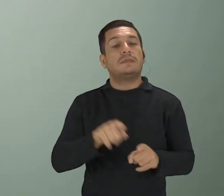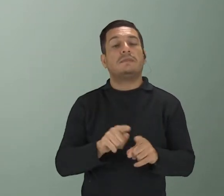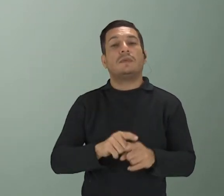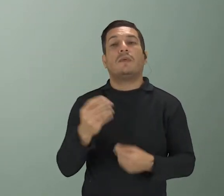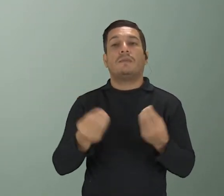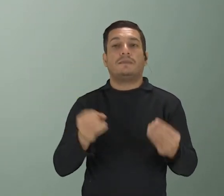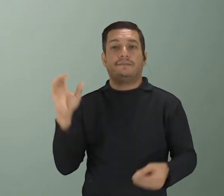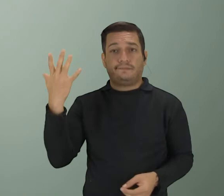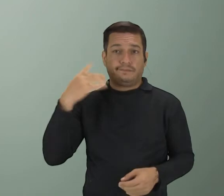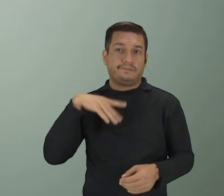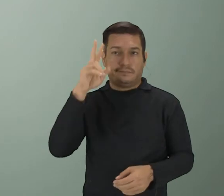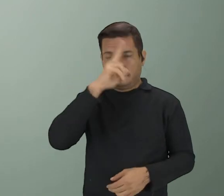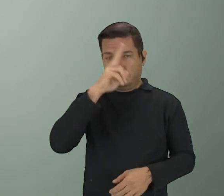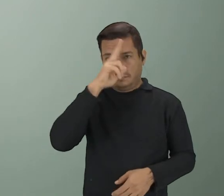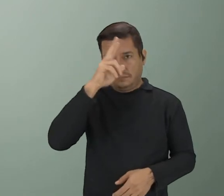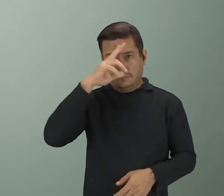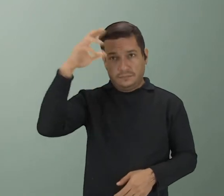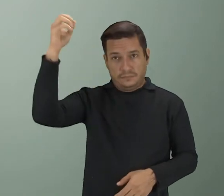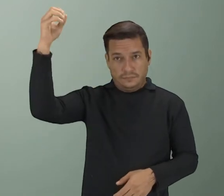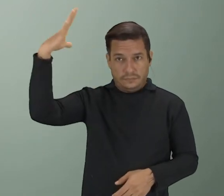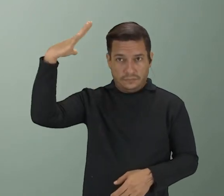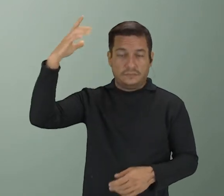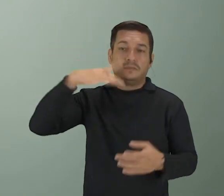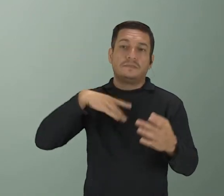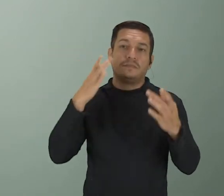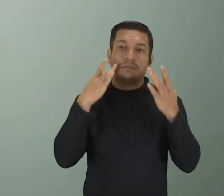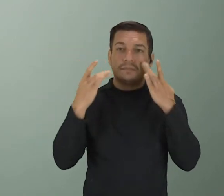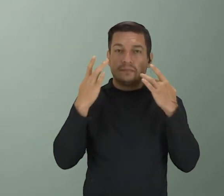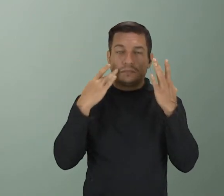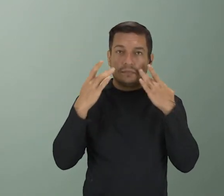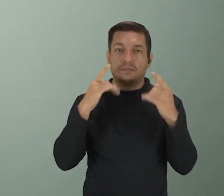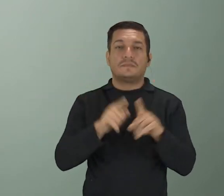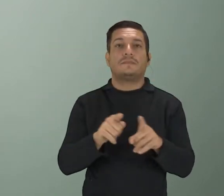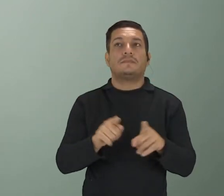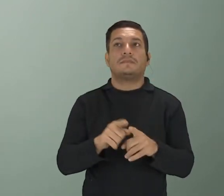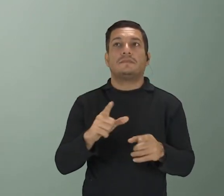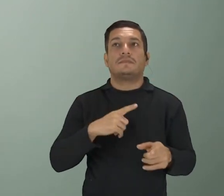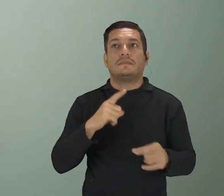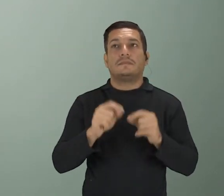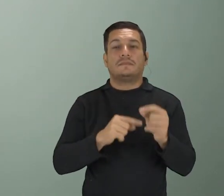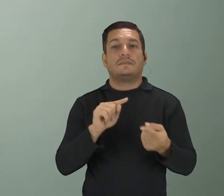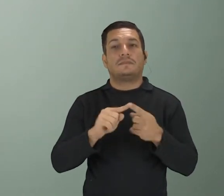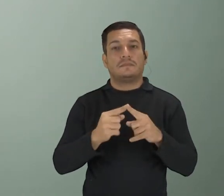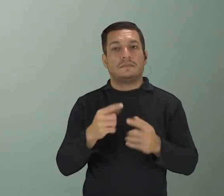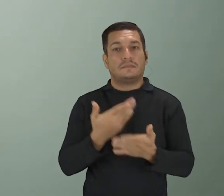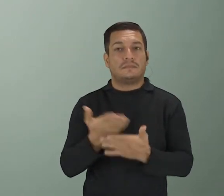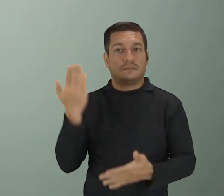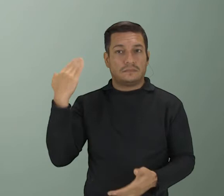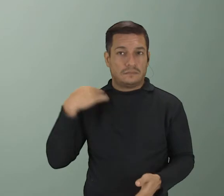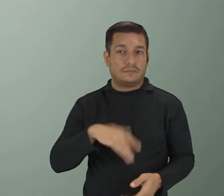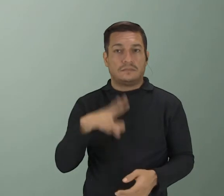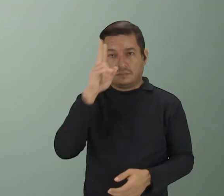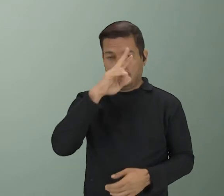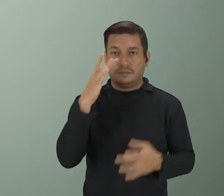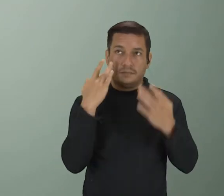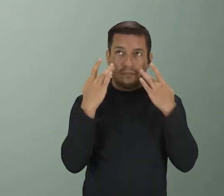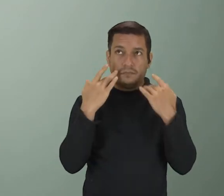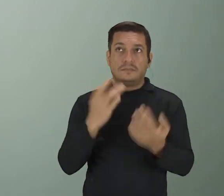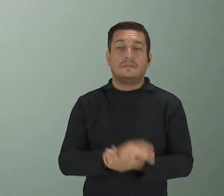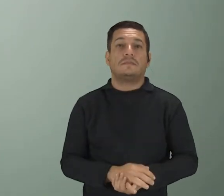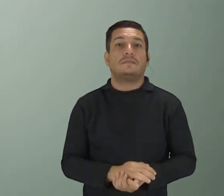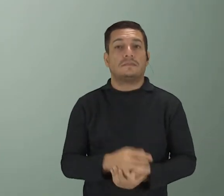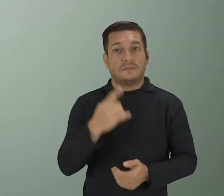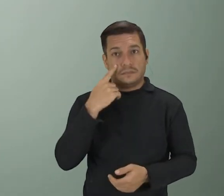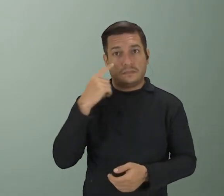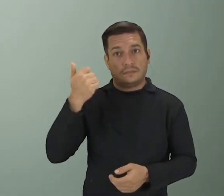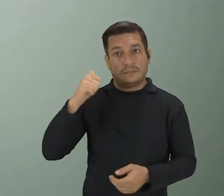a história da iluminação, juntamente com a história do teatro, fazendo aí a ponte com a nossa aula anterior sobre a história do teatro.